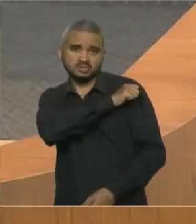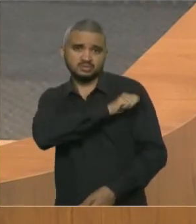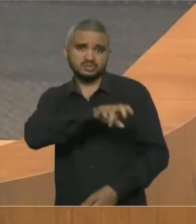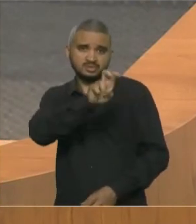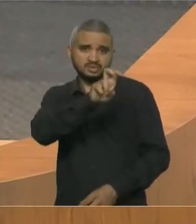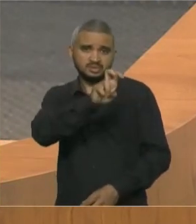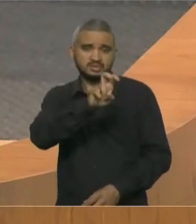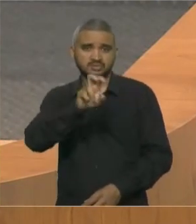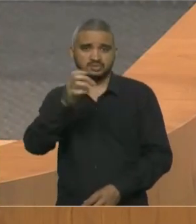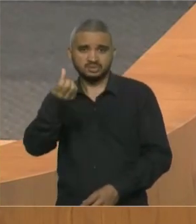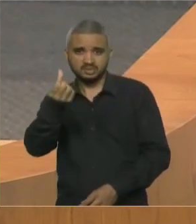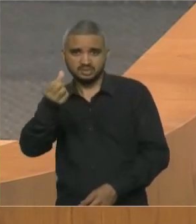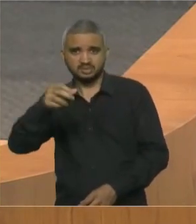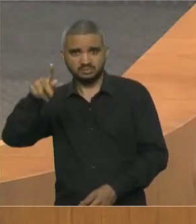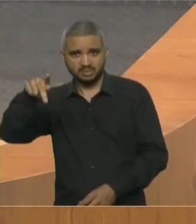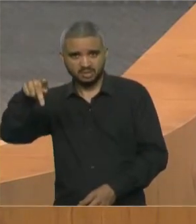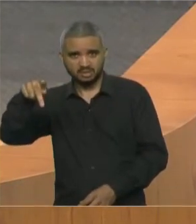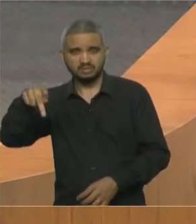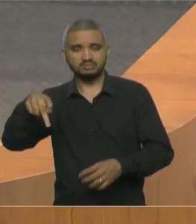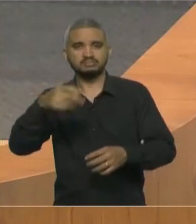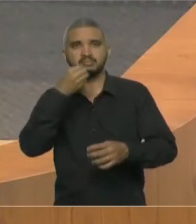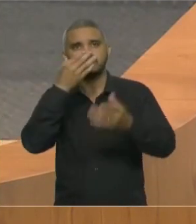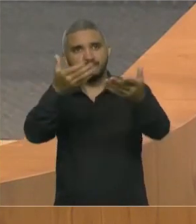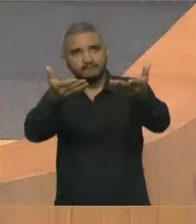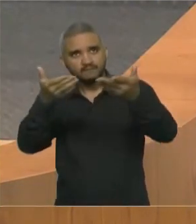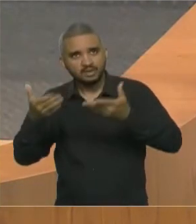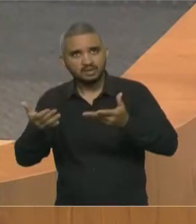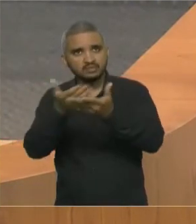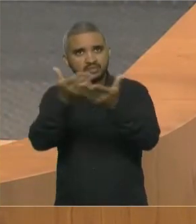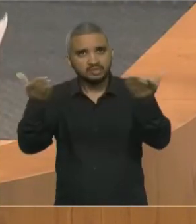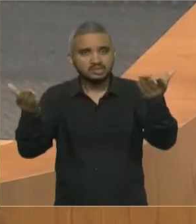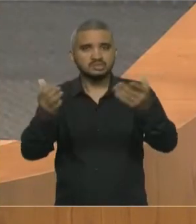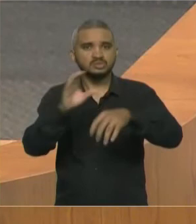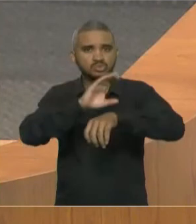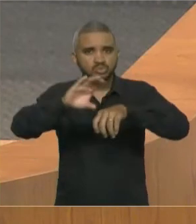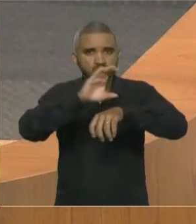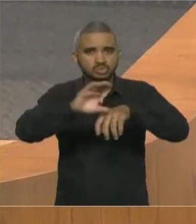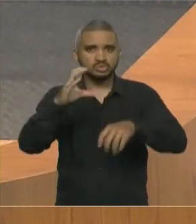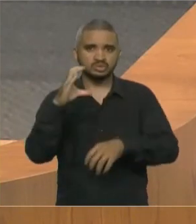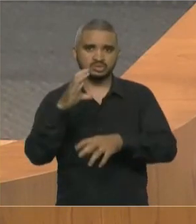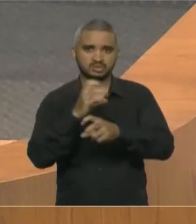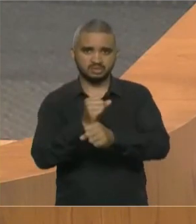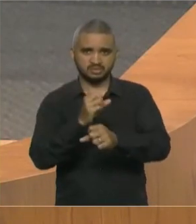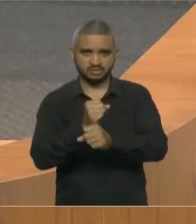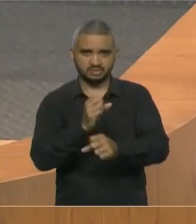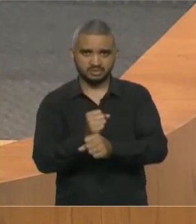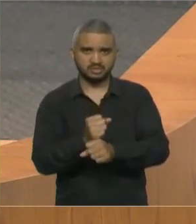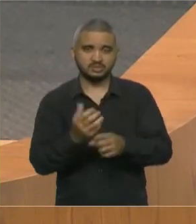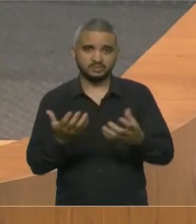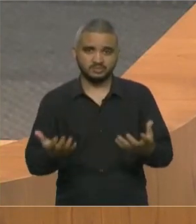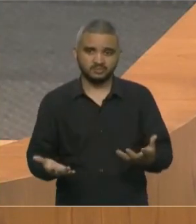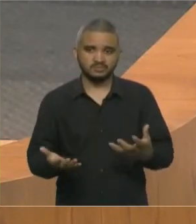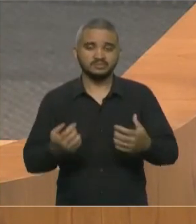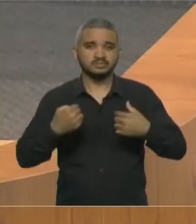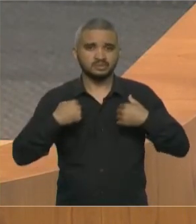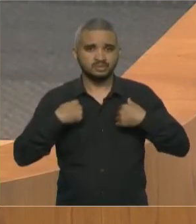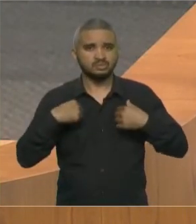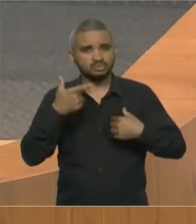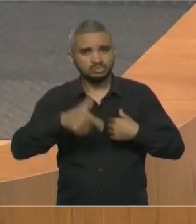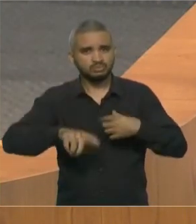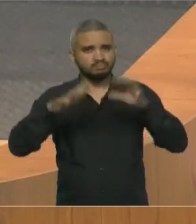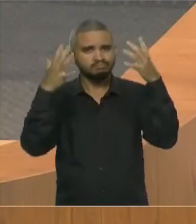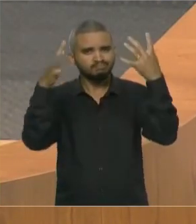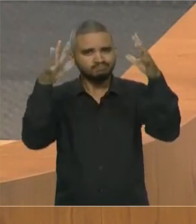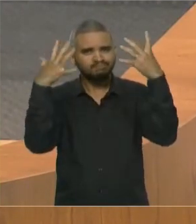todos vocês, sejam muito bem-vindos a esta Casa do Povo. E encerro mais uma vez, deixando aqui as minhas felicitações a